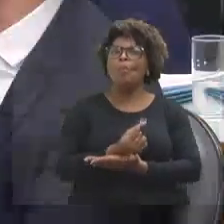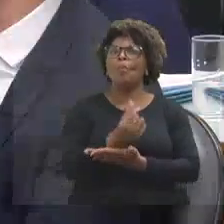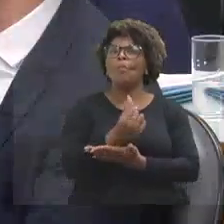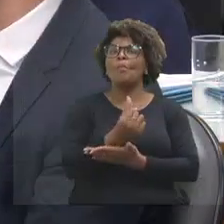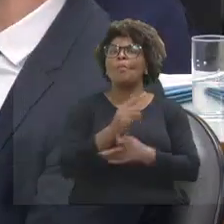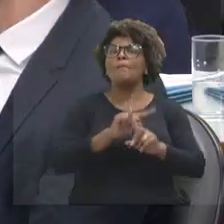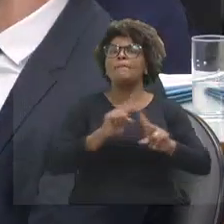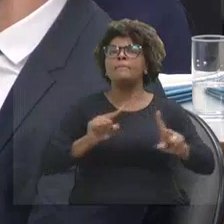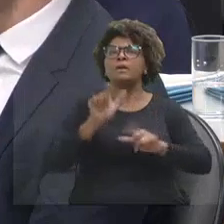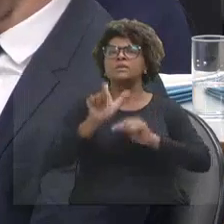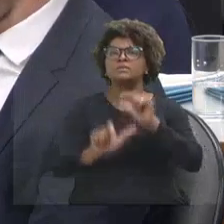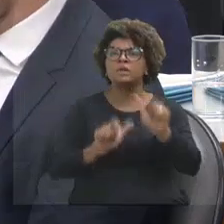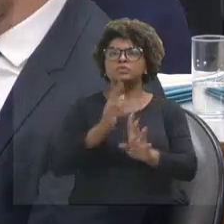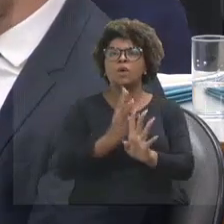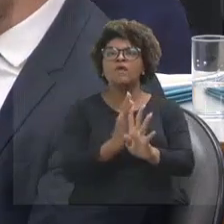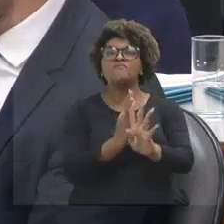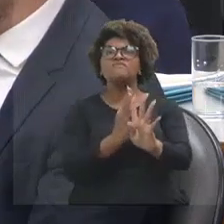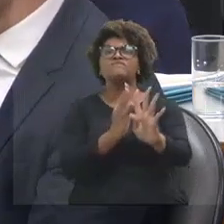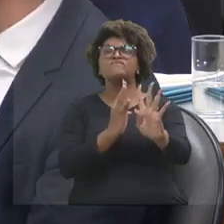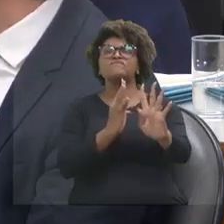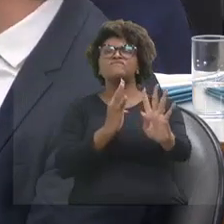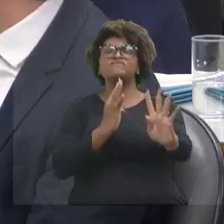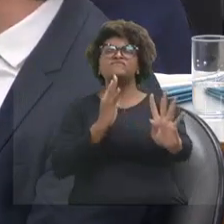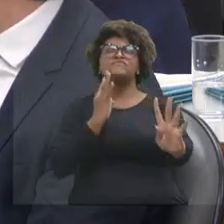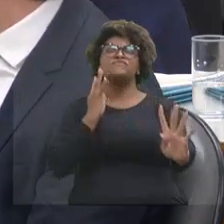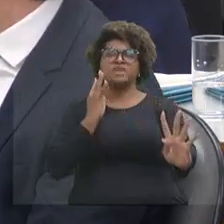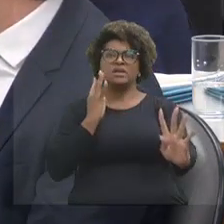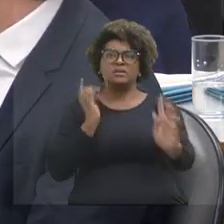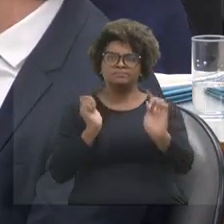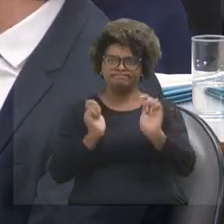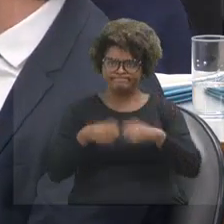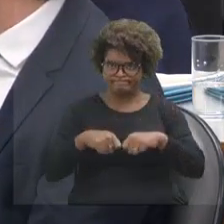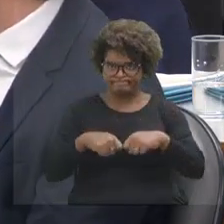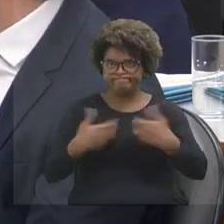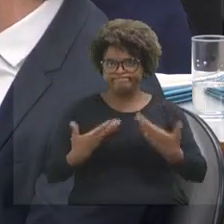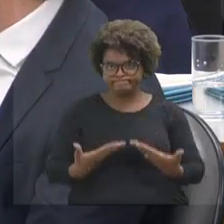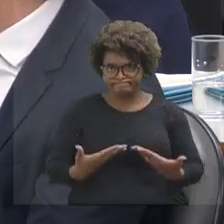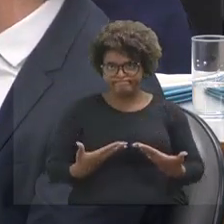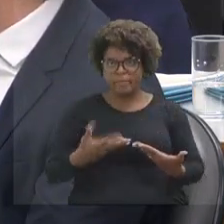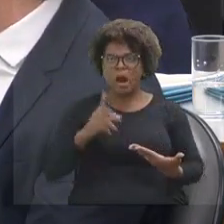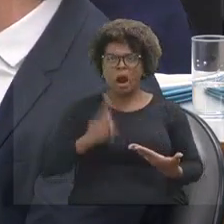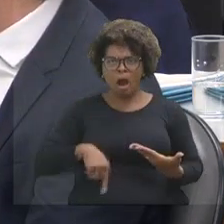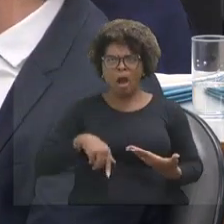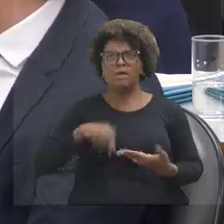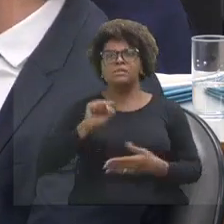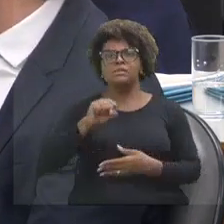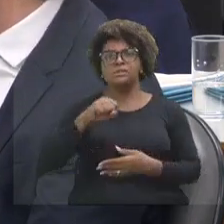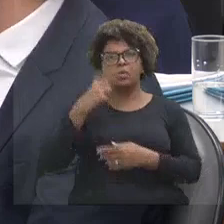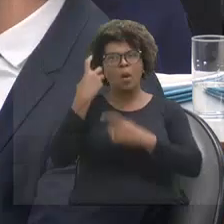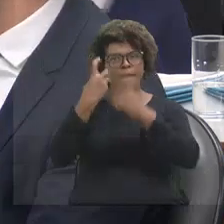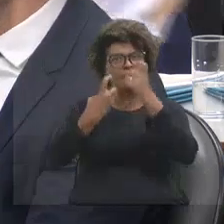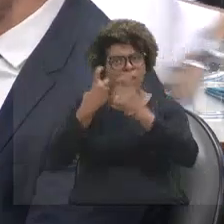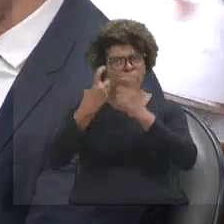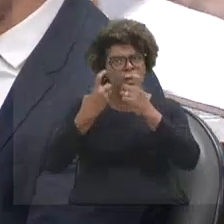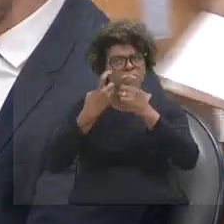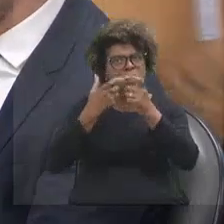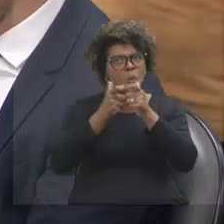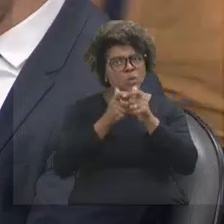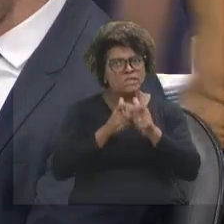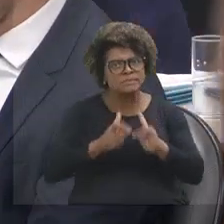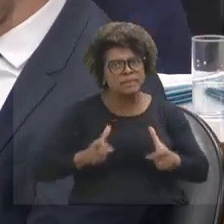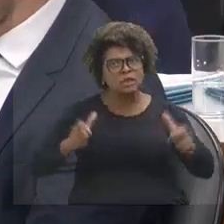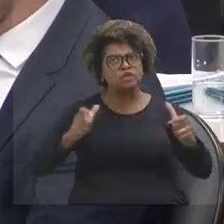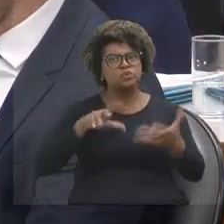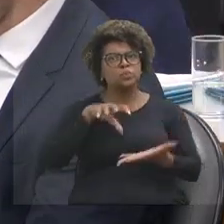ainda enfrentando filas eu acho que é uma preocupação por secretário de saúde expandir aí o Centro de Tratamento